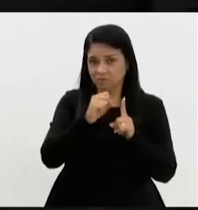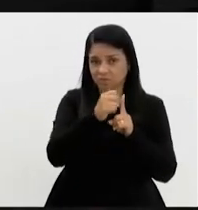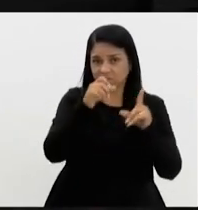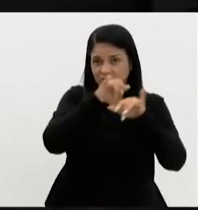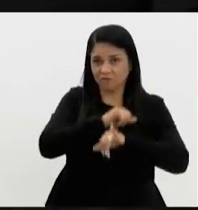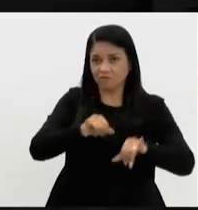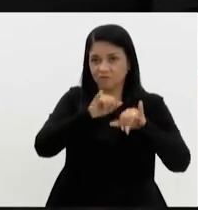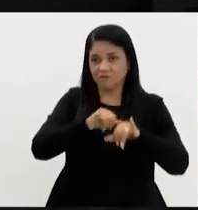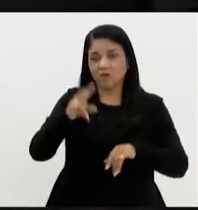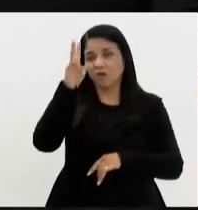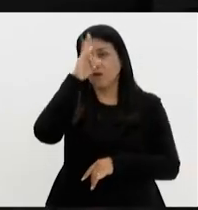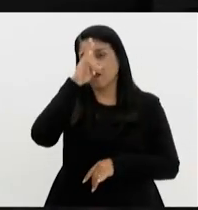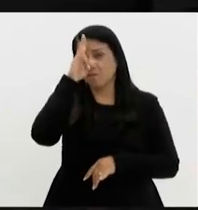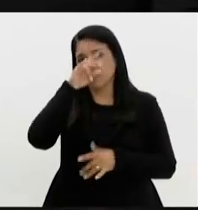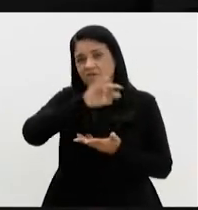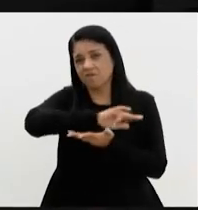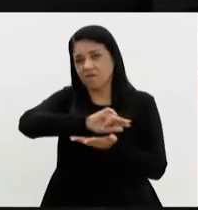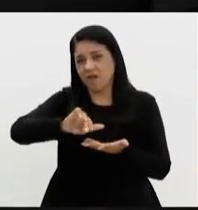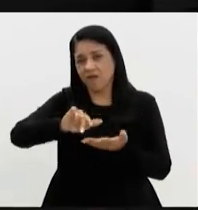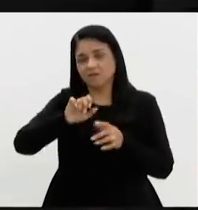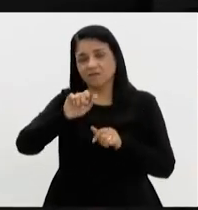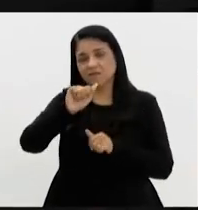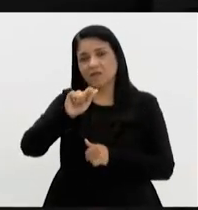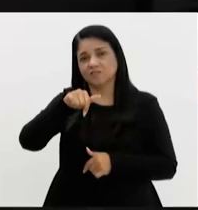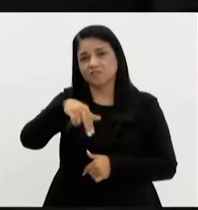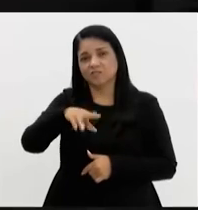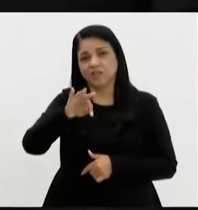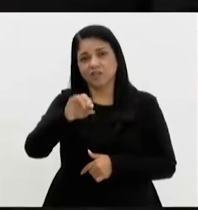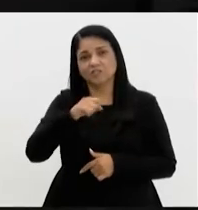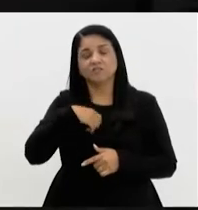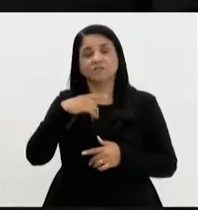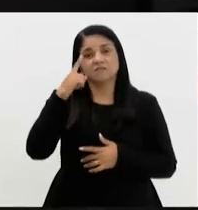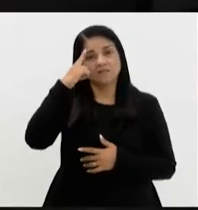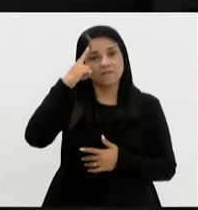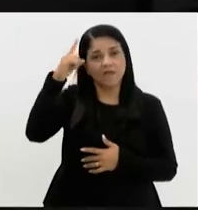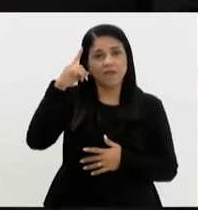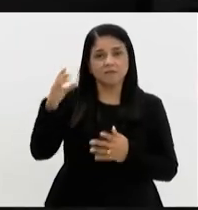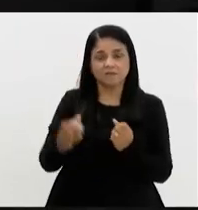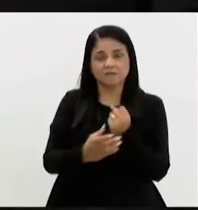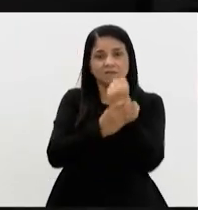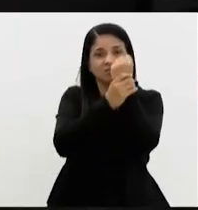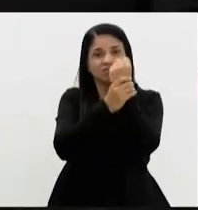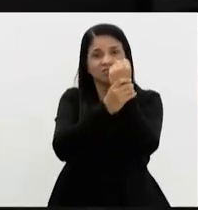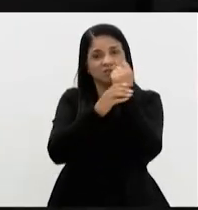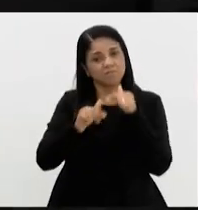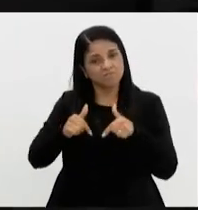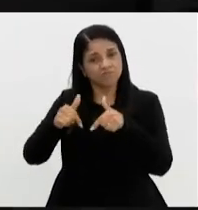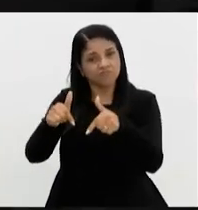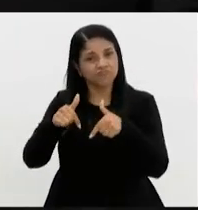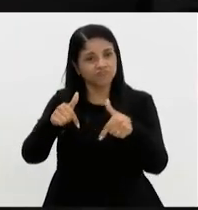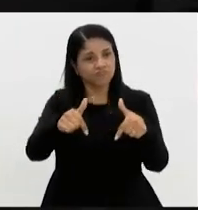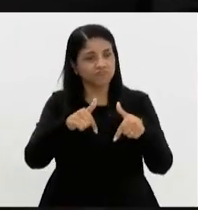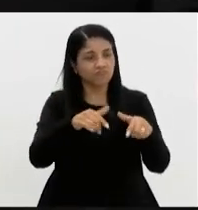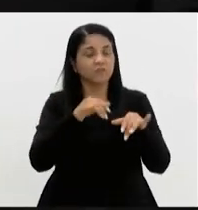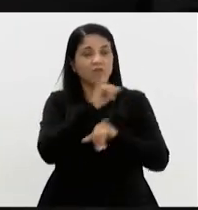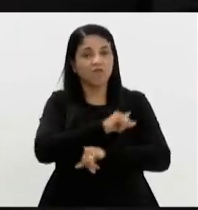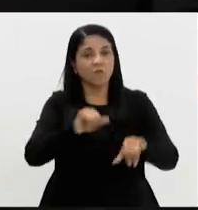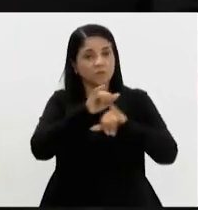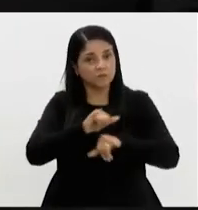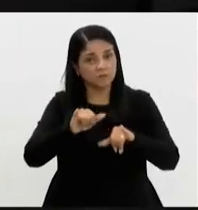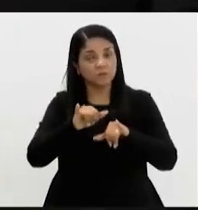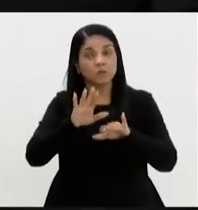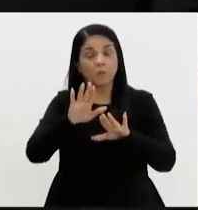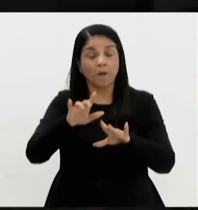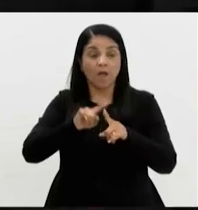guidance né e a variação dos agentes identitários que devem ter suas ideias garantidas pelo exercício da informação desde que